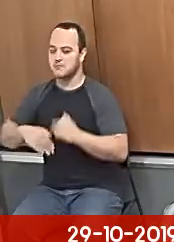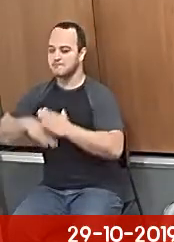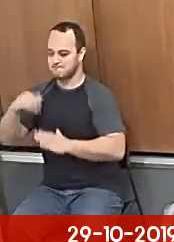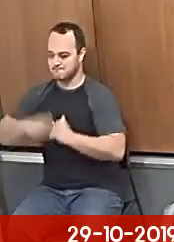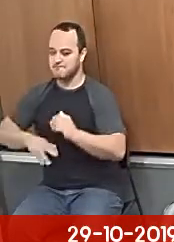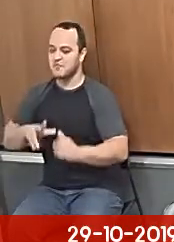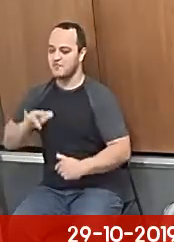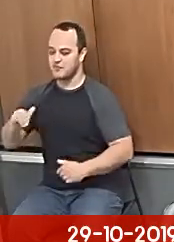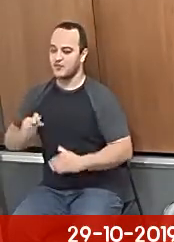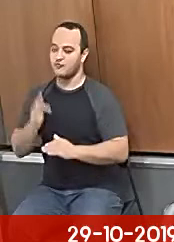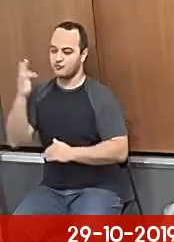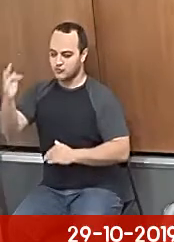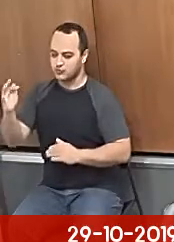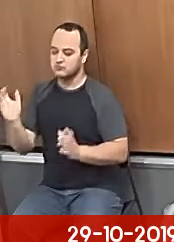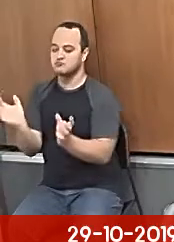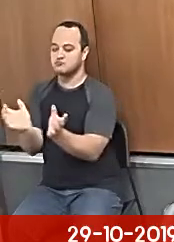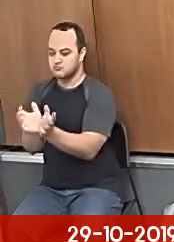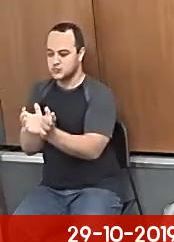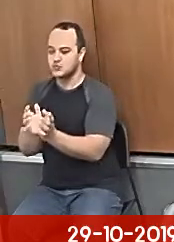quiser.